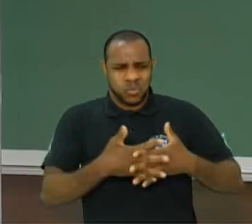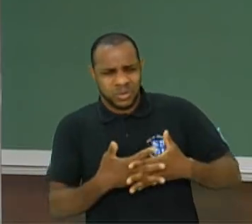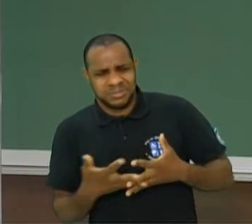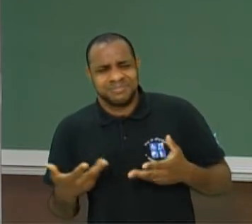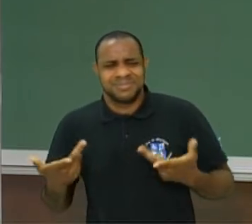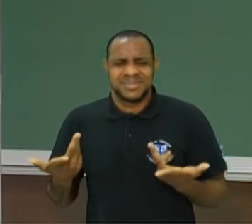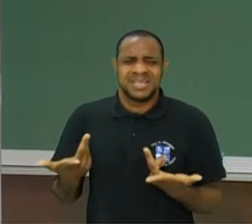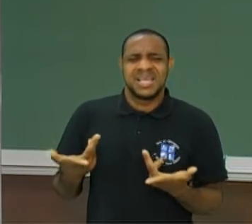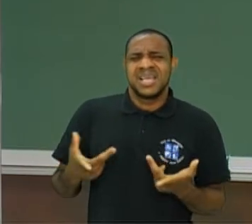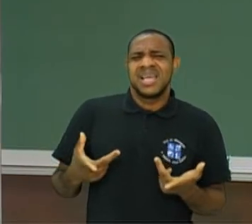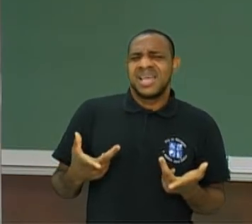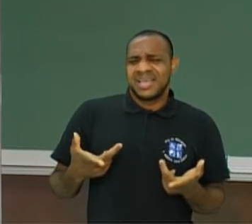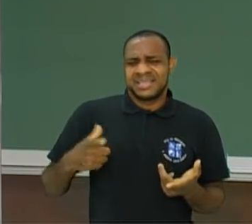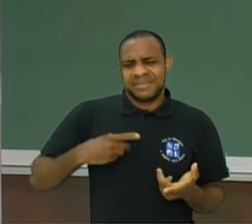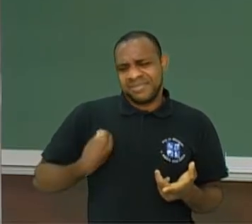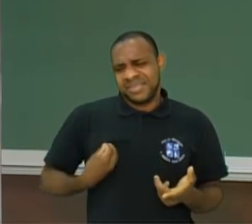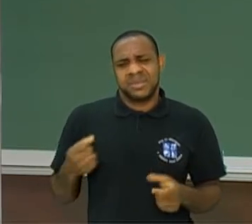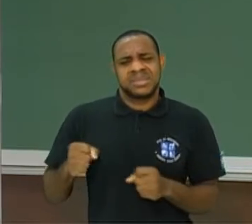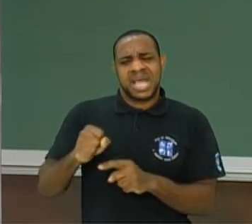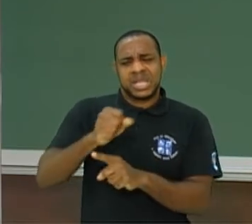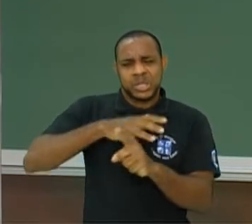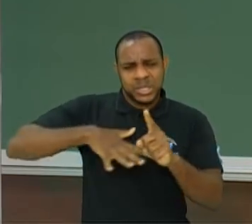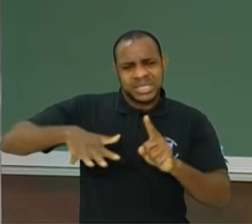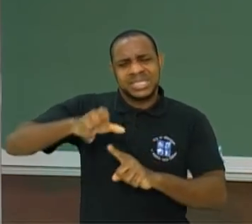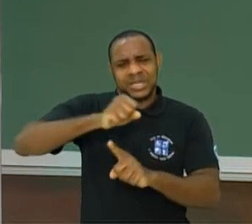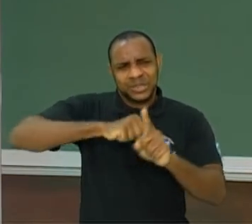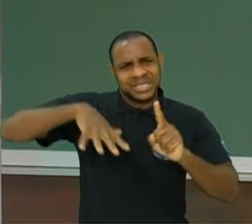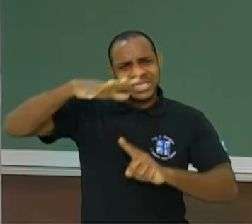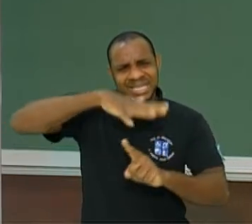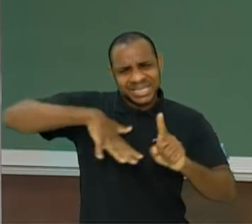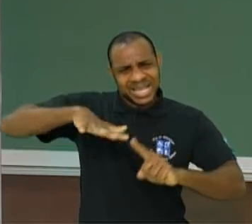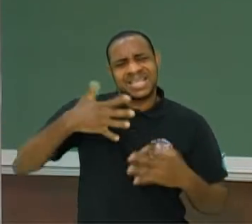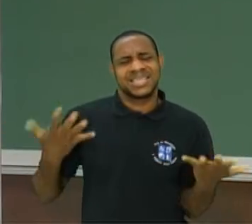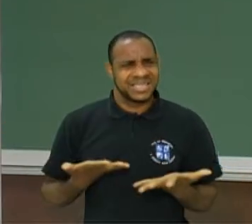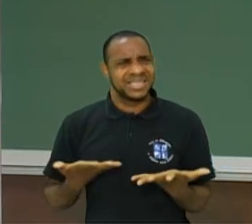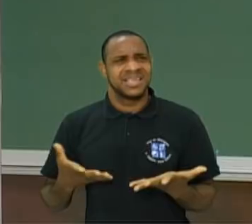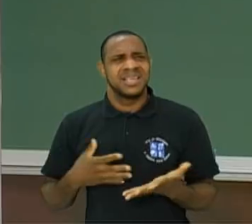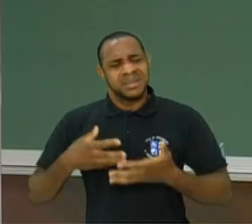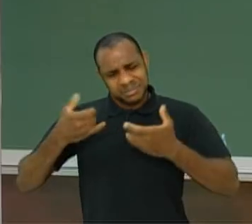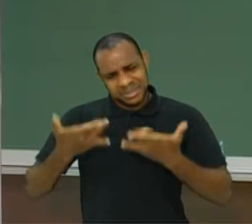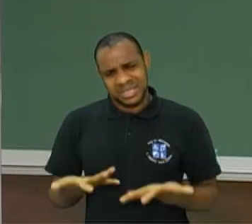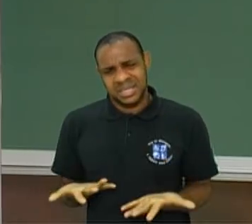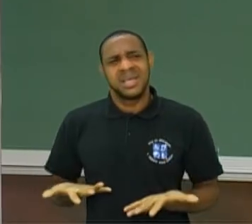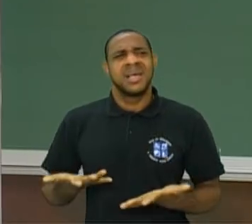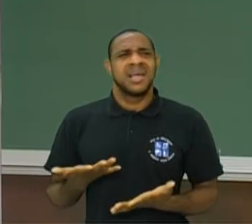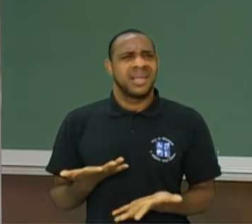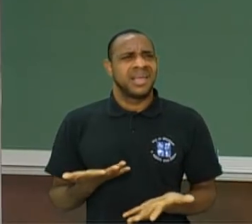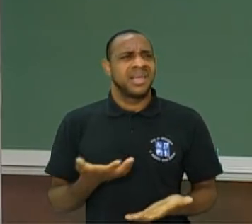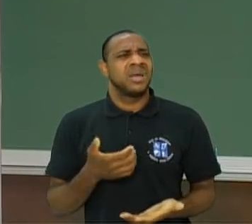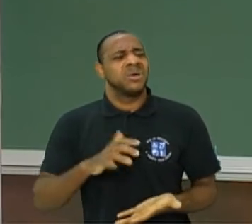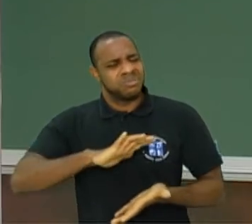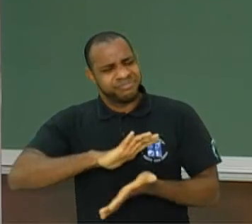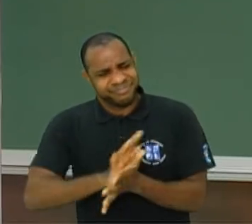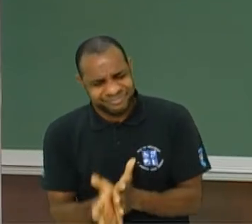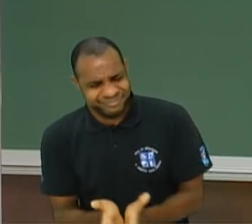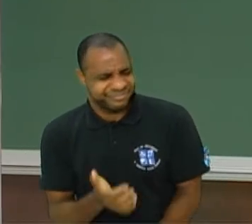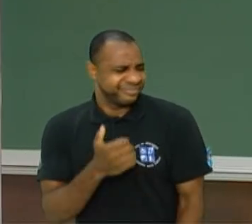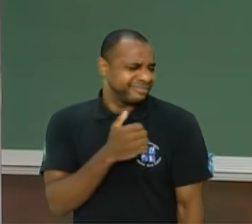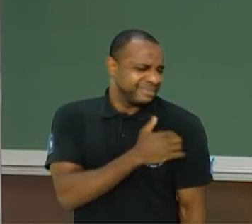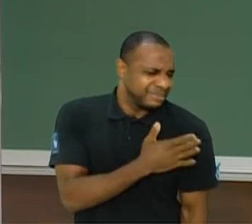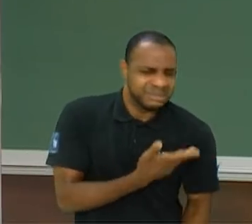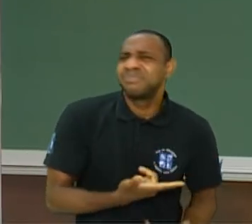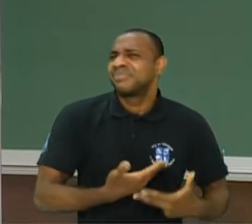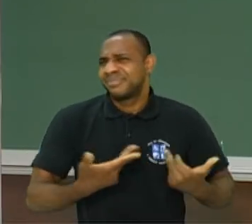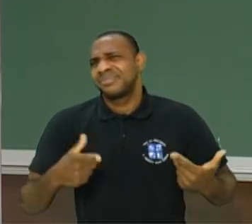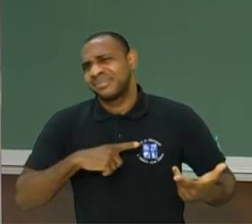desrespeito, de racismo, preconceito, que a gente tem que falar para poder resgatar essa ancestralidade que todos nós temos,